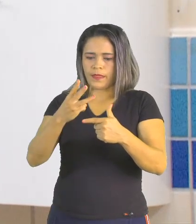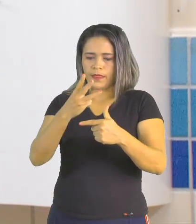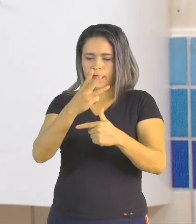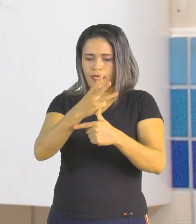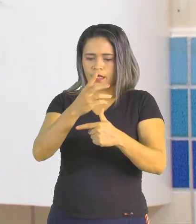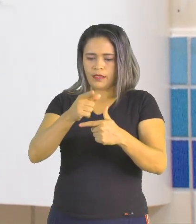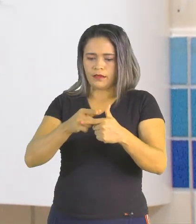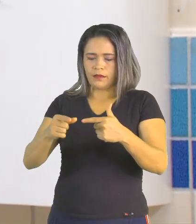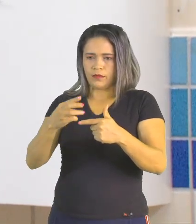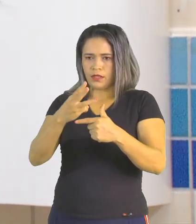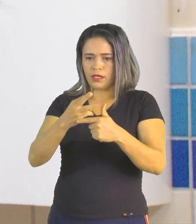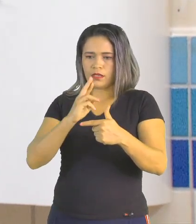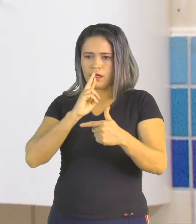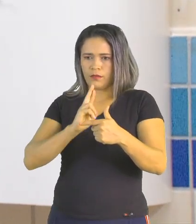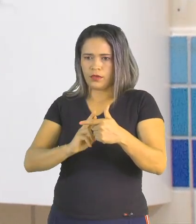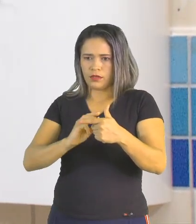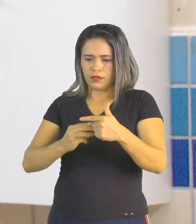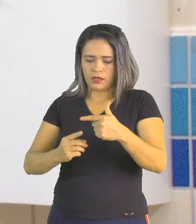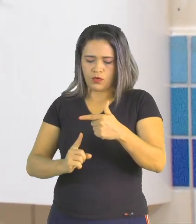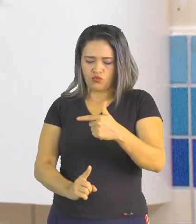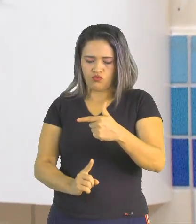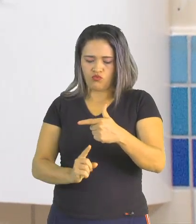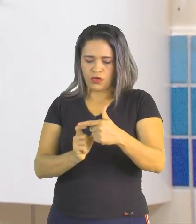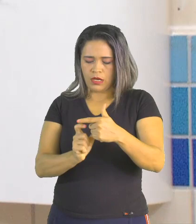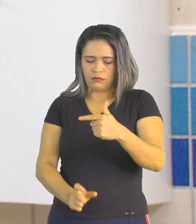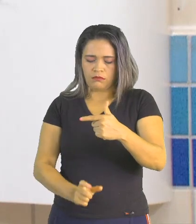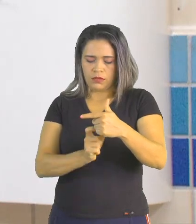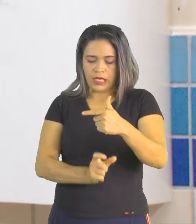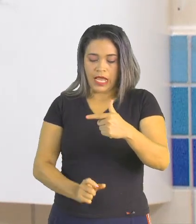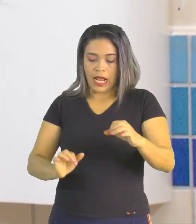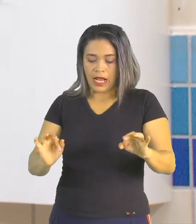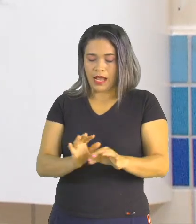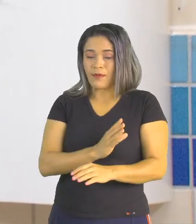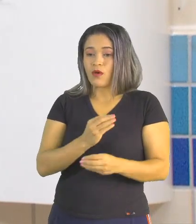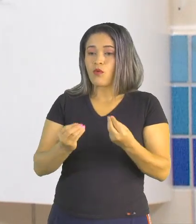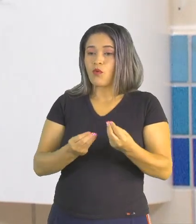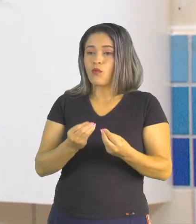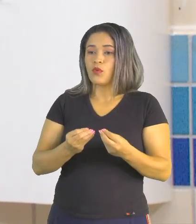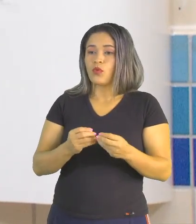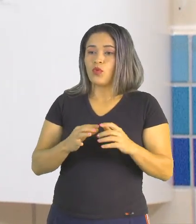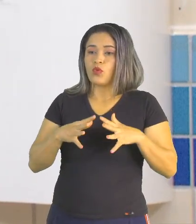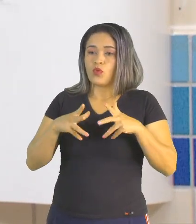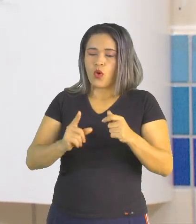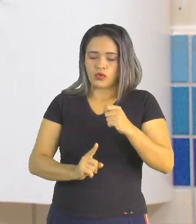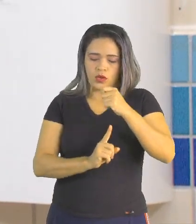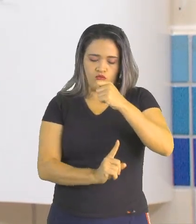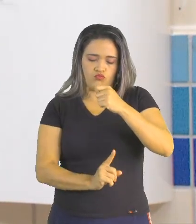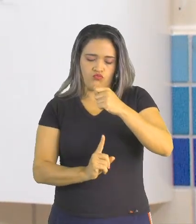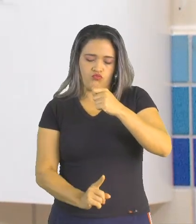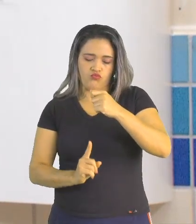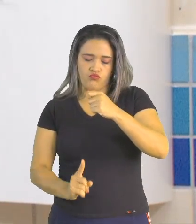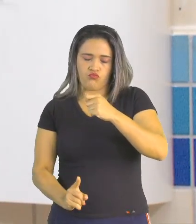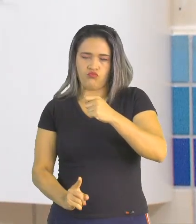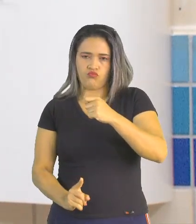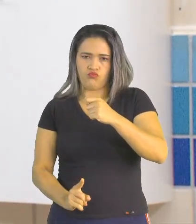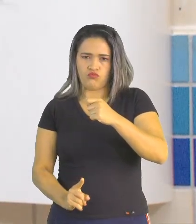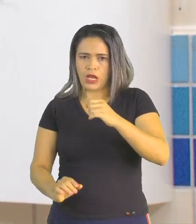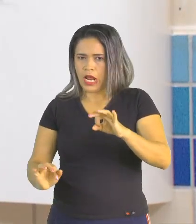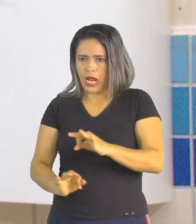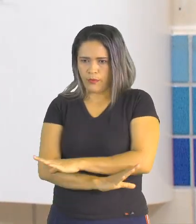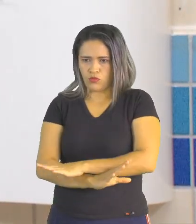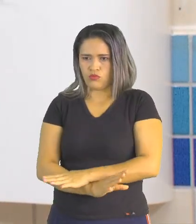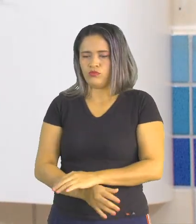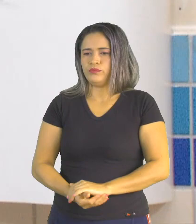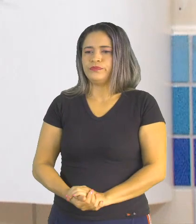1. A minha continha termina quando todos aqui ficam em 1. Aqui a divisão eu